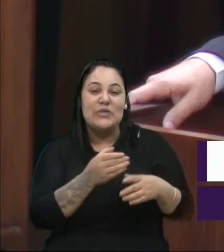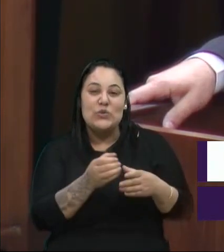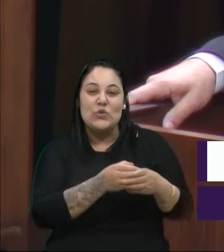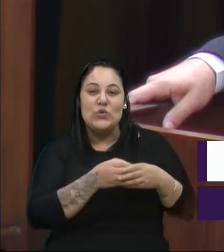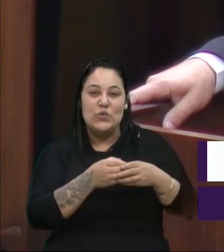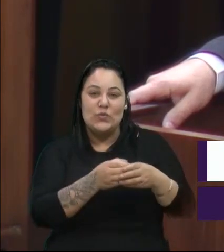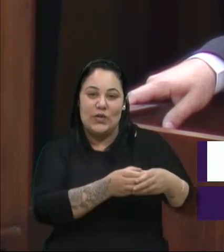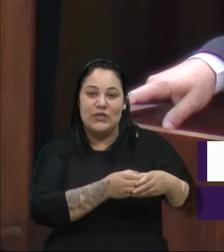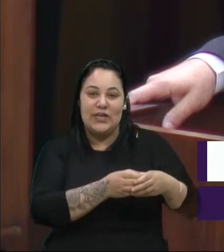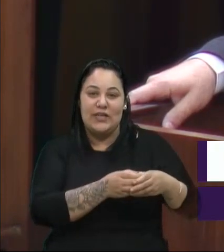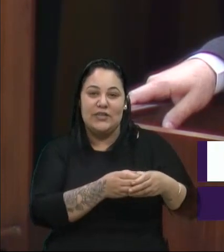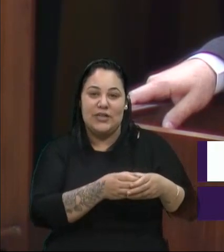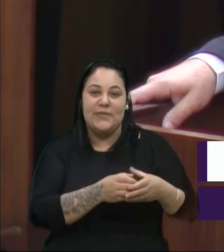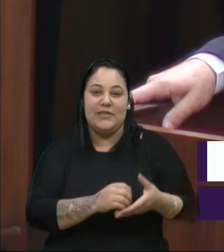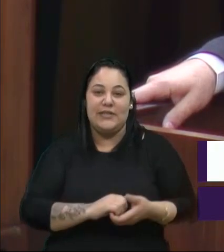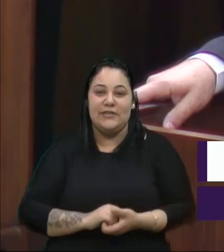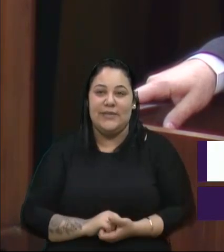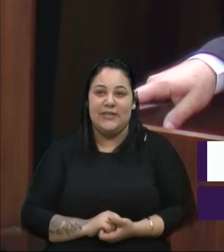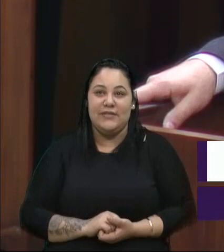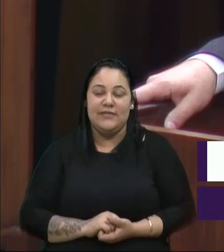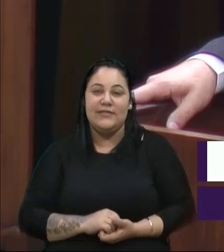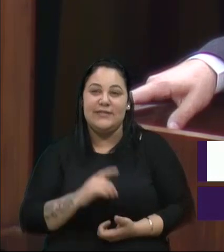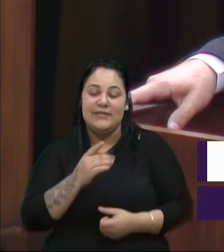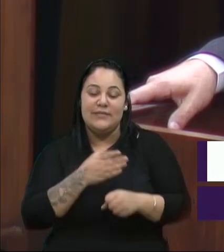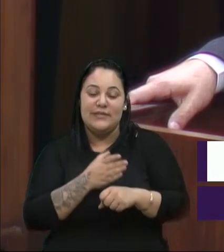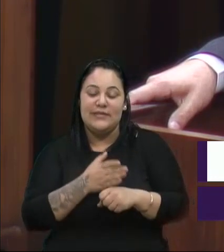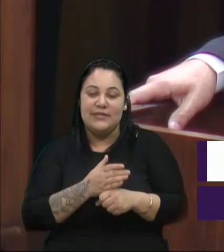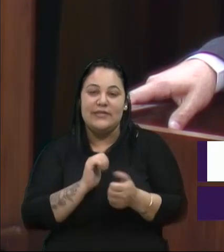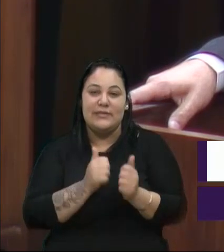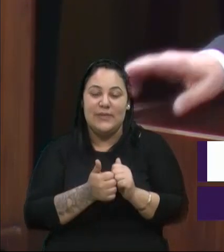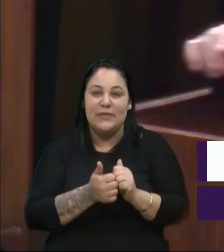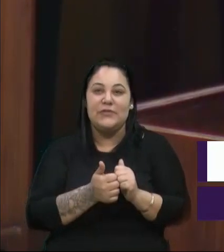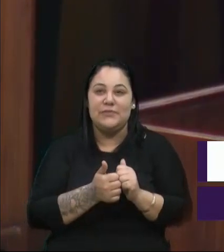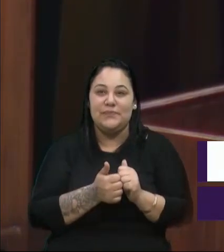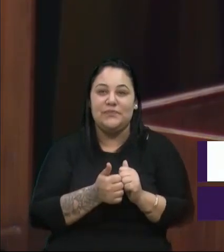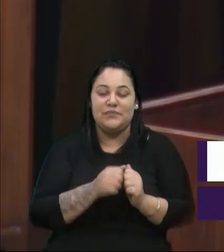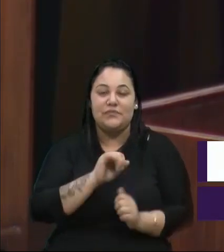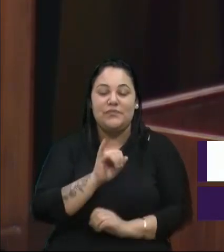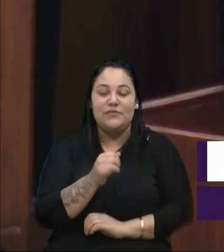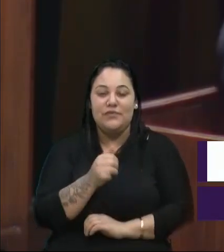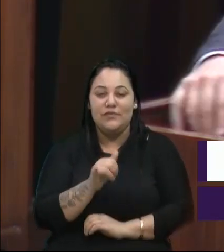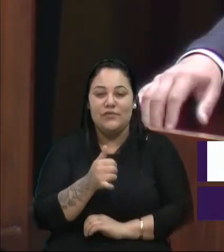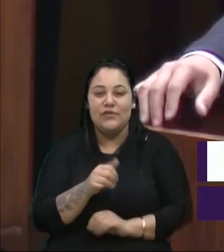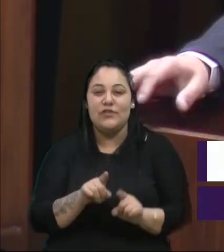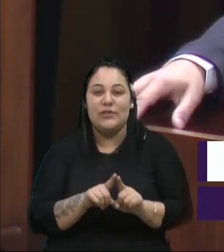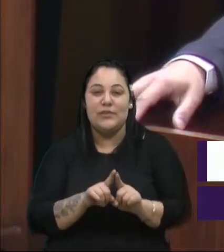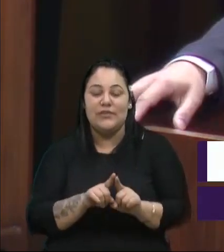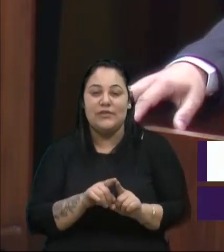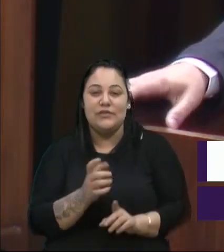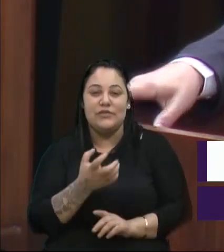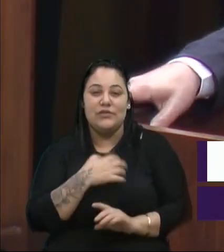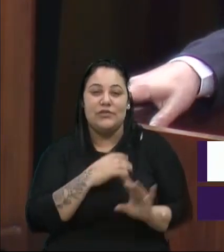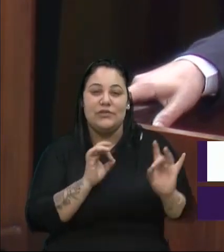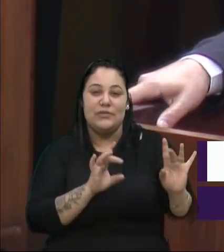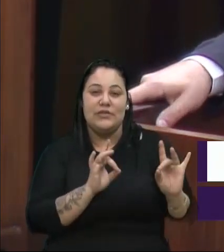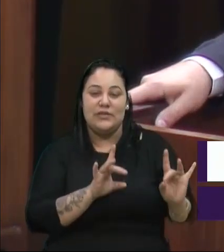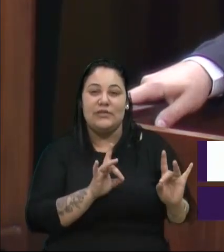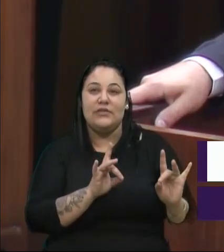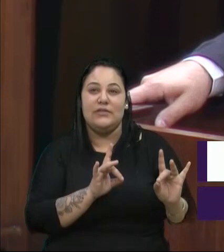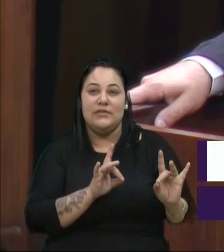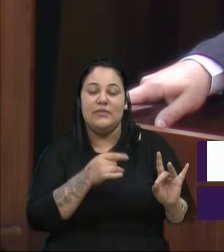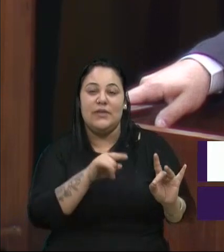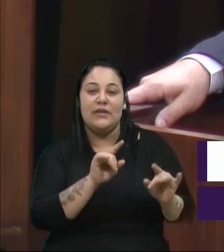compõem aí o time feminino do Esporte Clube Juventude. Também, de forma especial, o secretário de Esporte e Lazer,